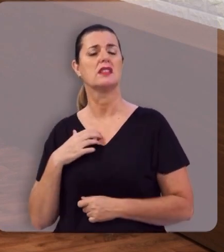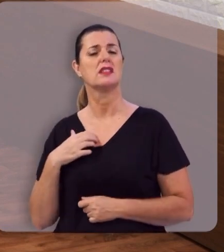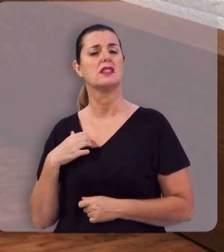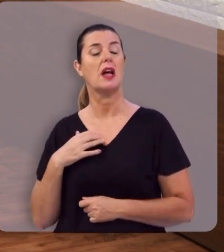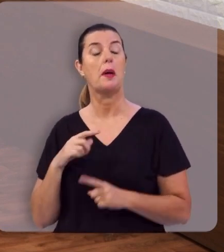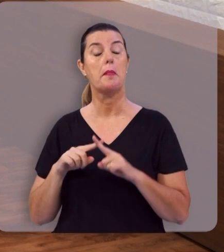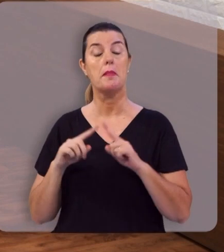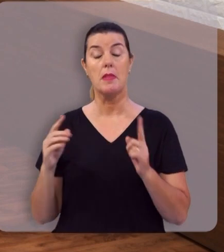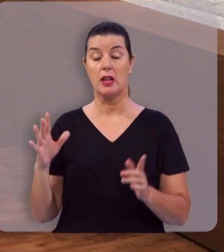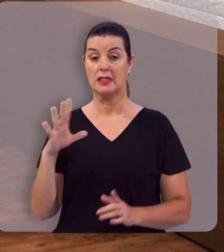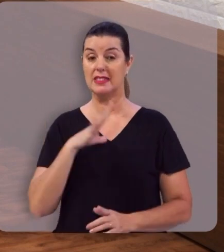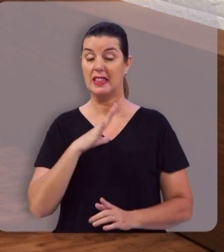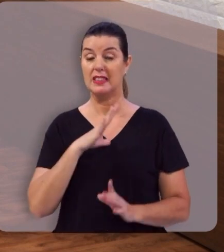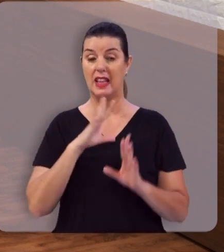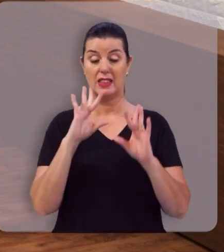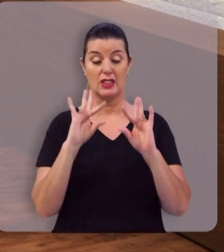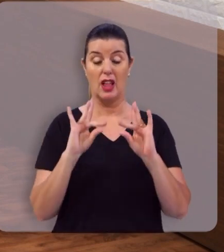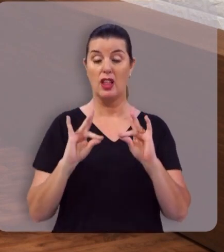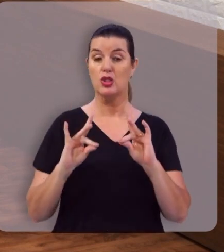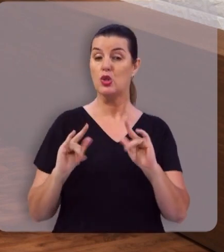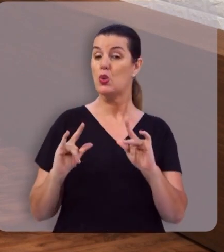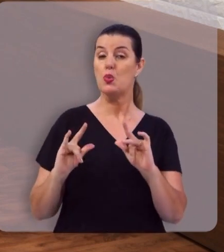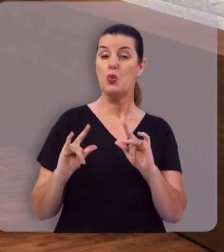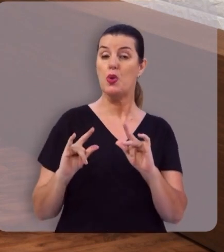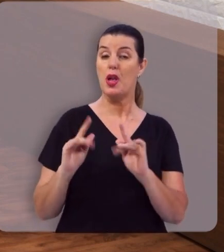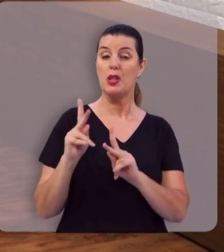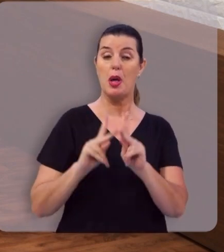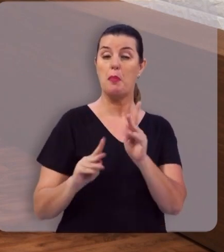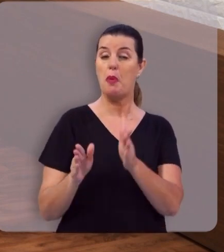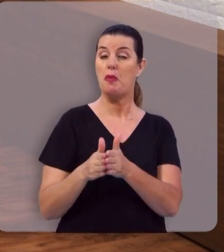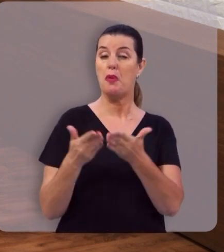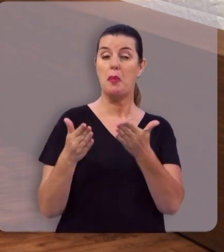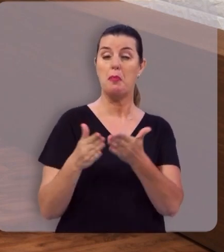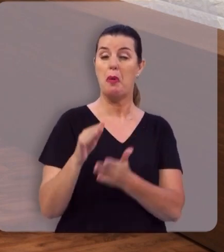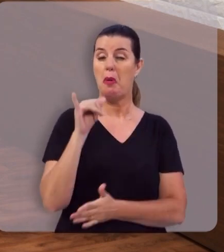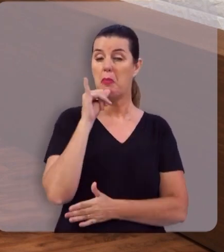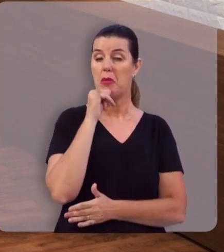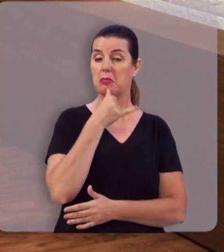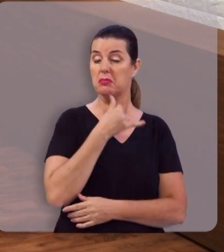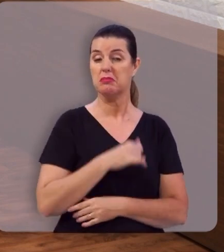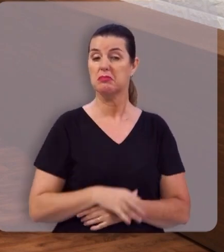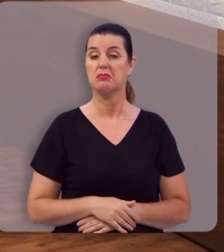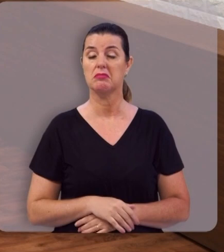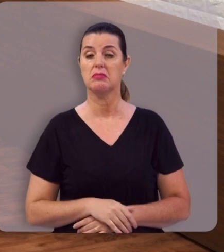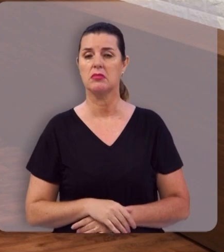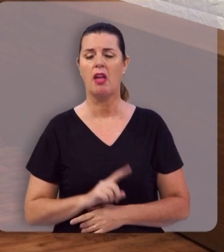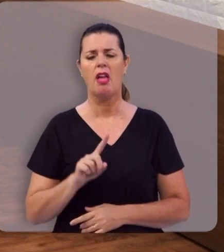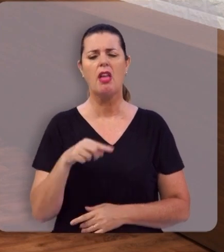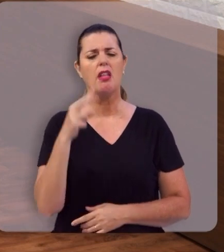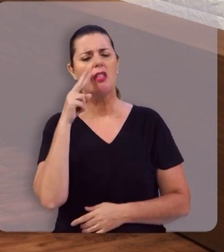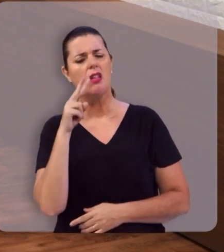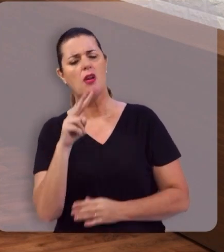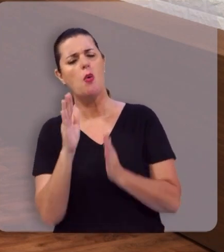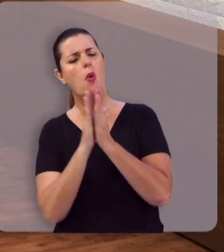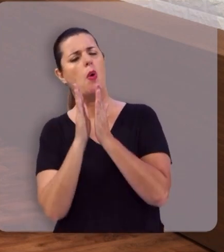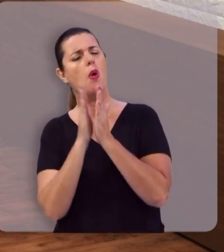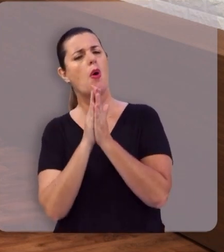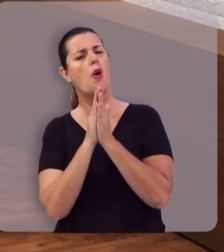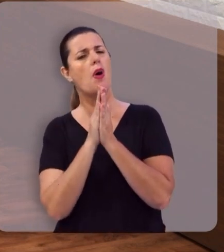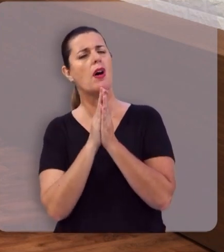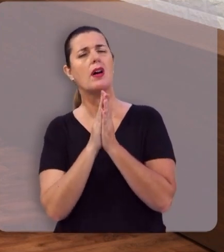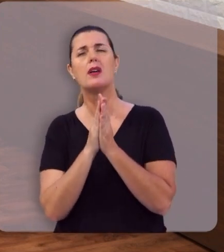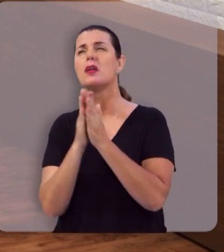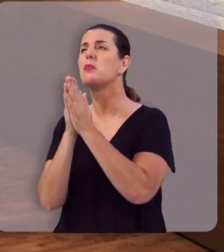mas a cidade está em ruínas. O povo pobre e desanimado. E então ele ora no verso 4